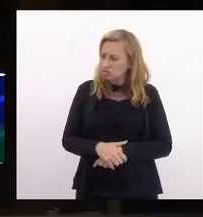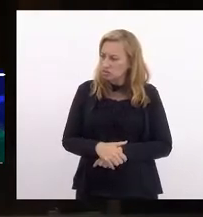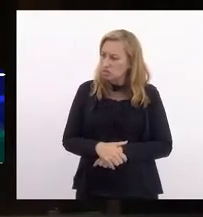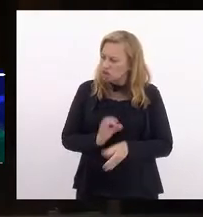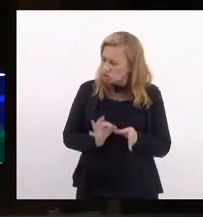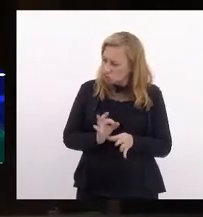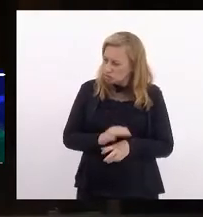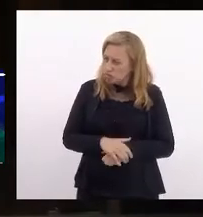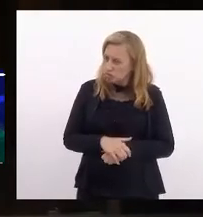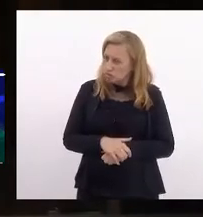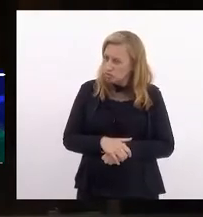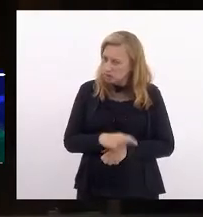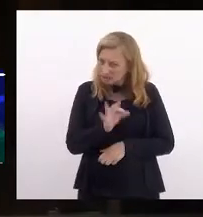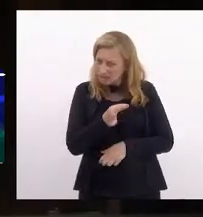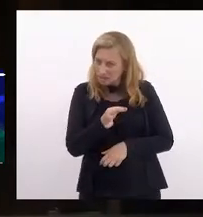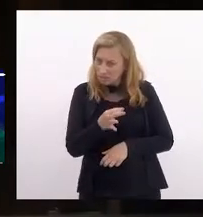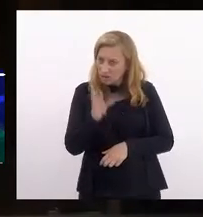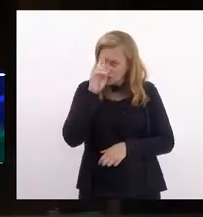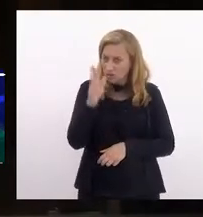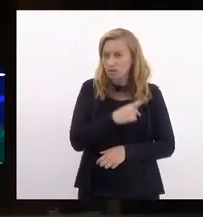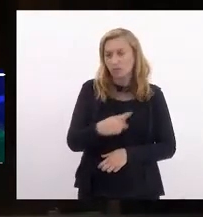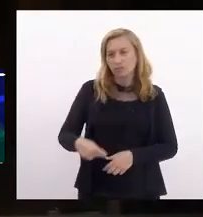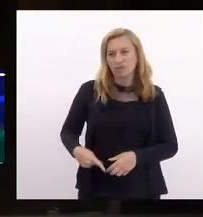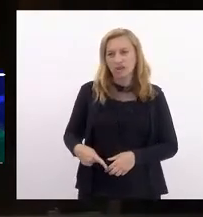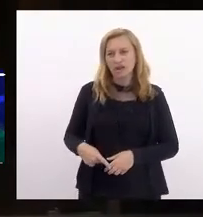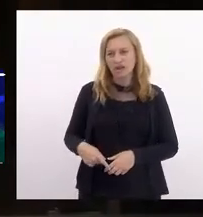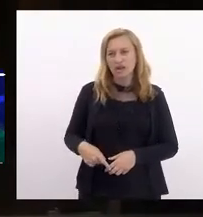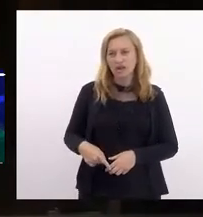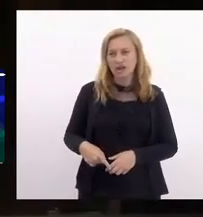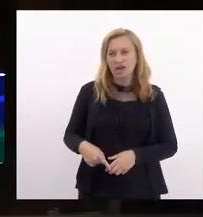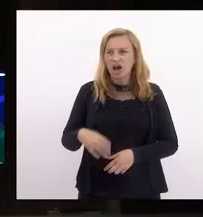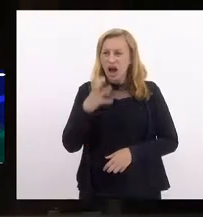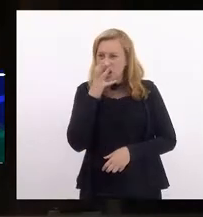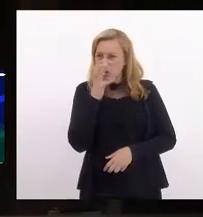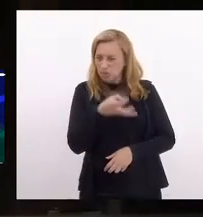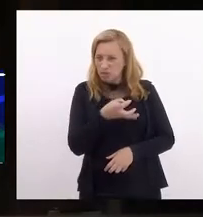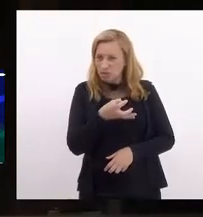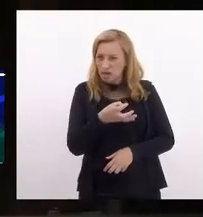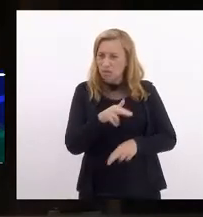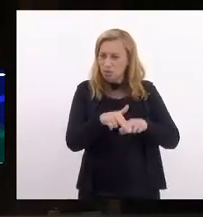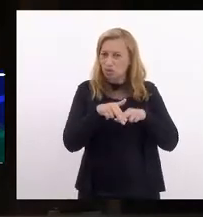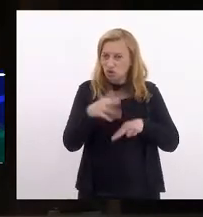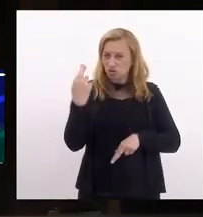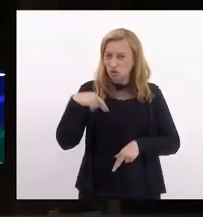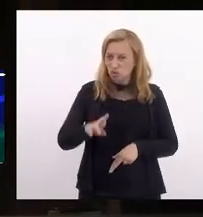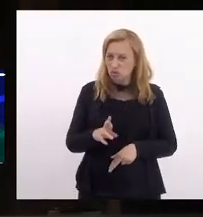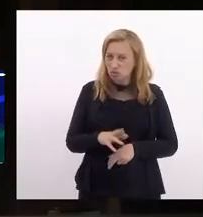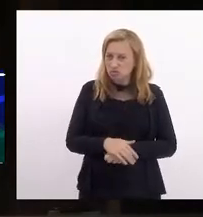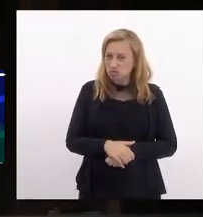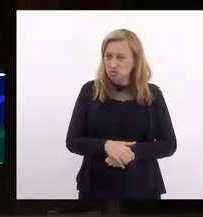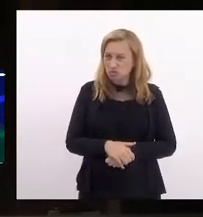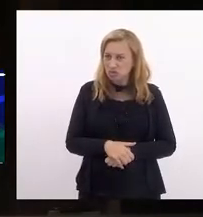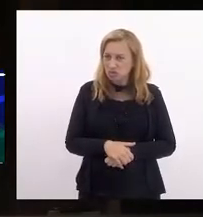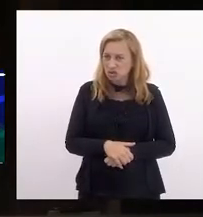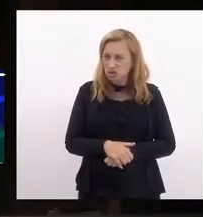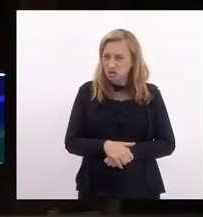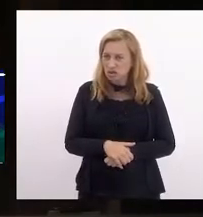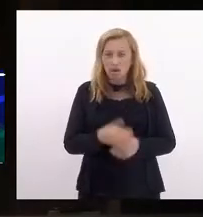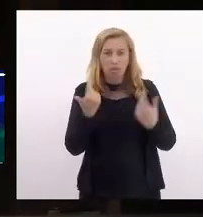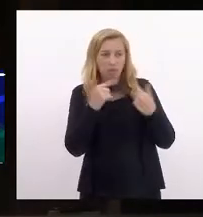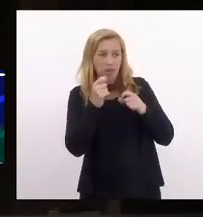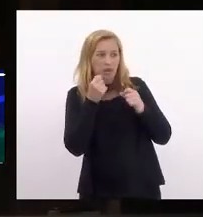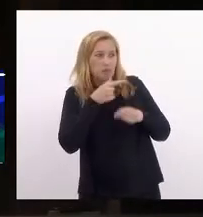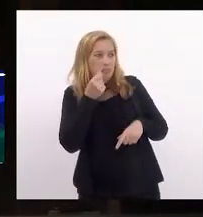e é justo honestamente os presidentes ameaçar alguém por razões religiosas a fazer